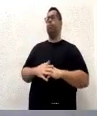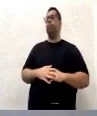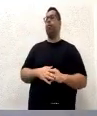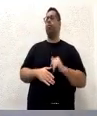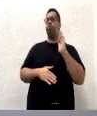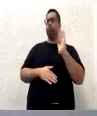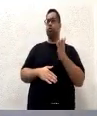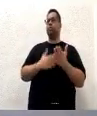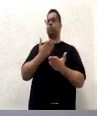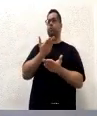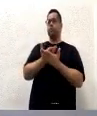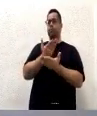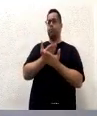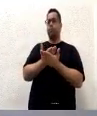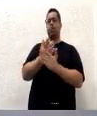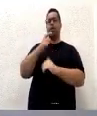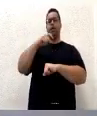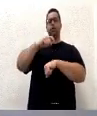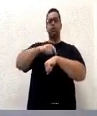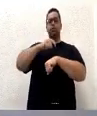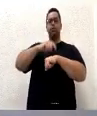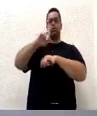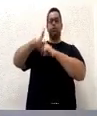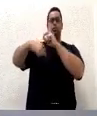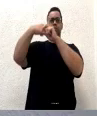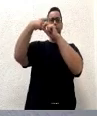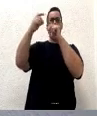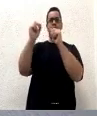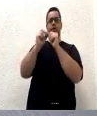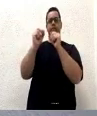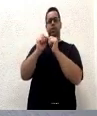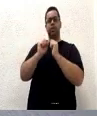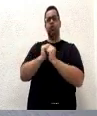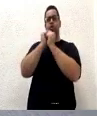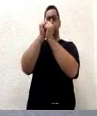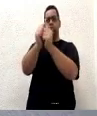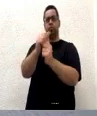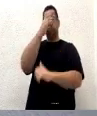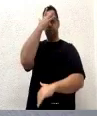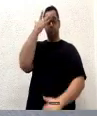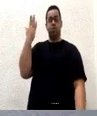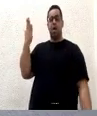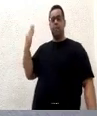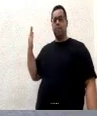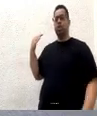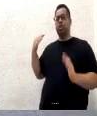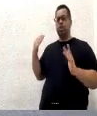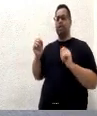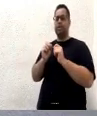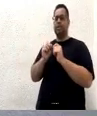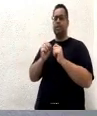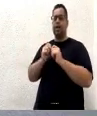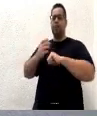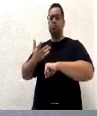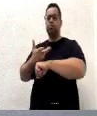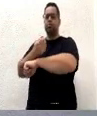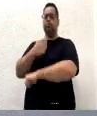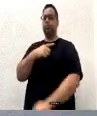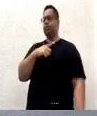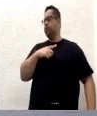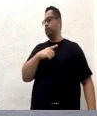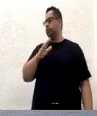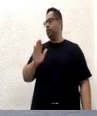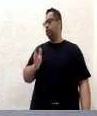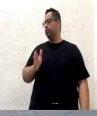para fazer com os agentes que já estão acostumados a fazer isso, que já têm habilidade para fazer isso, enfim. Essa é a estratégia de